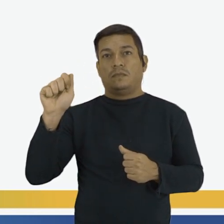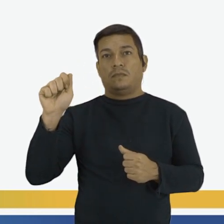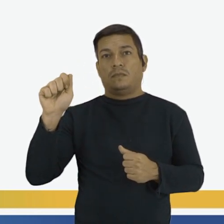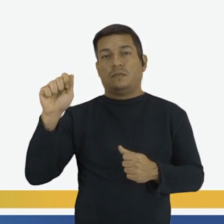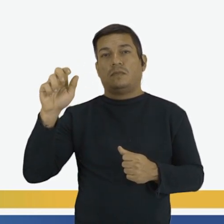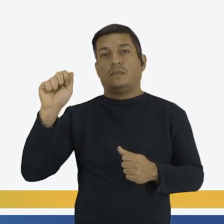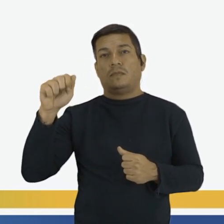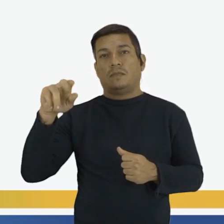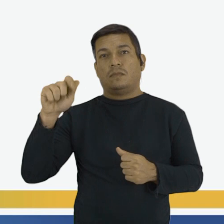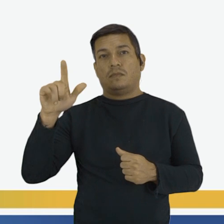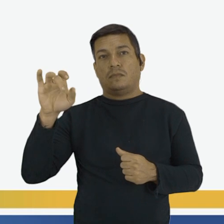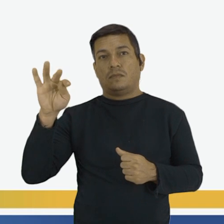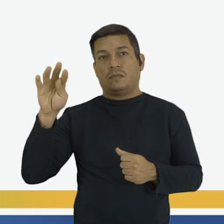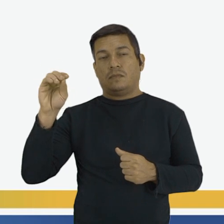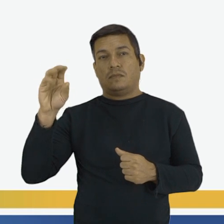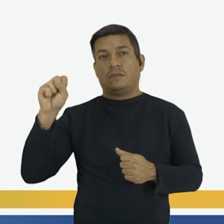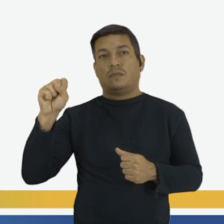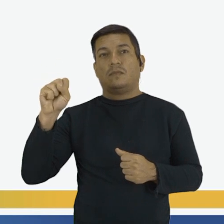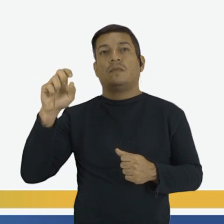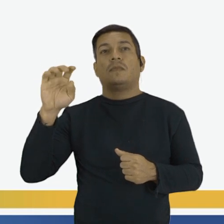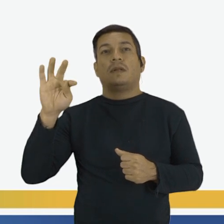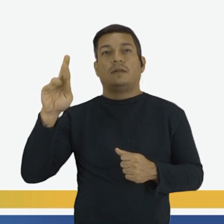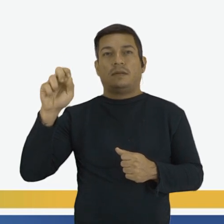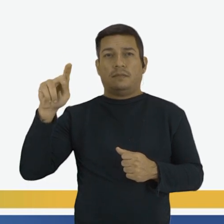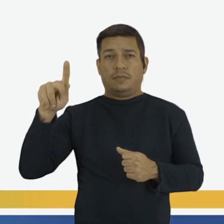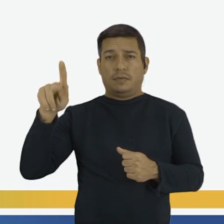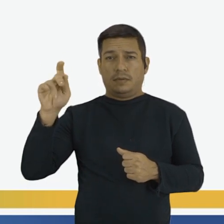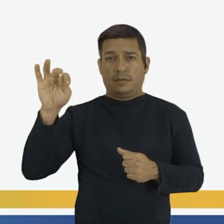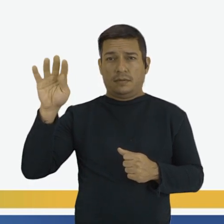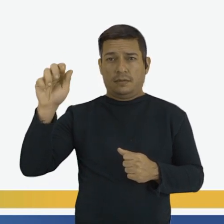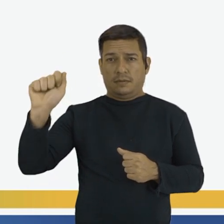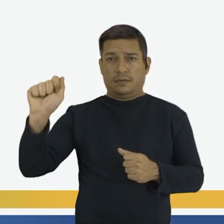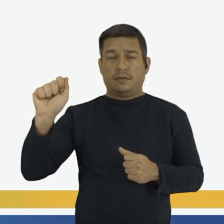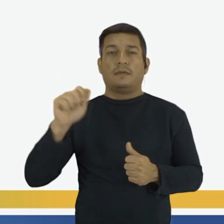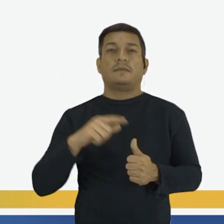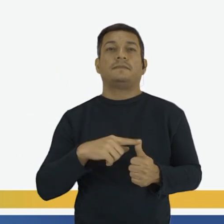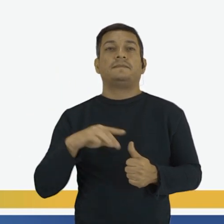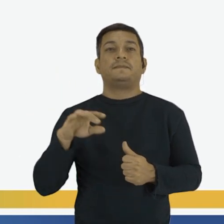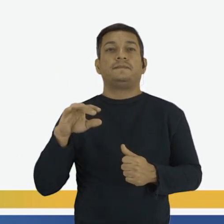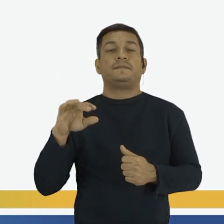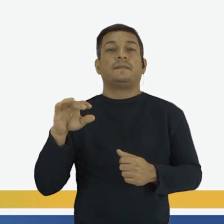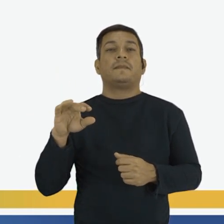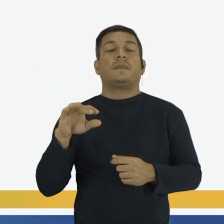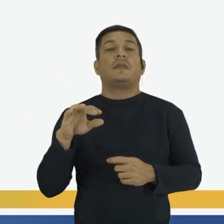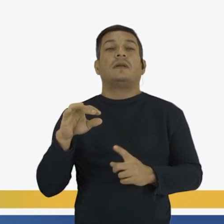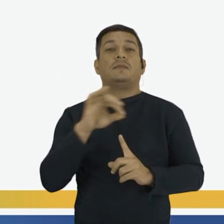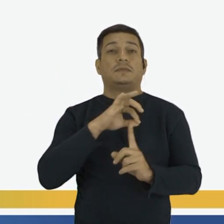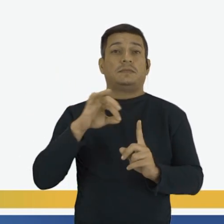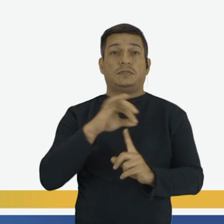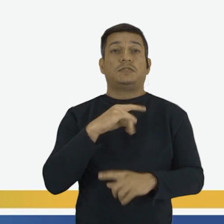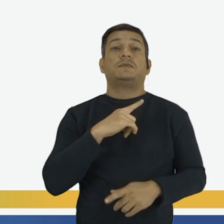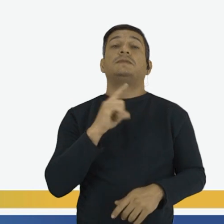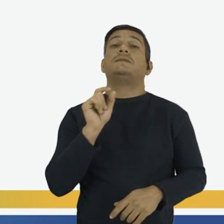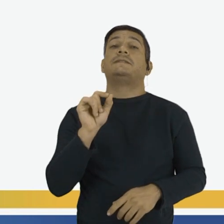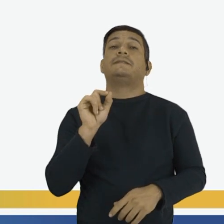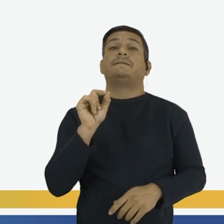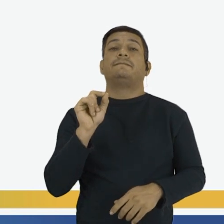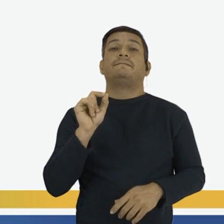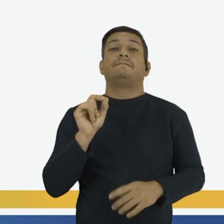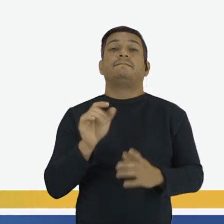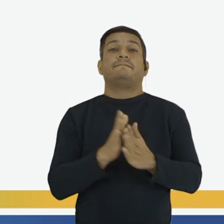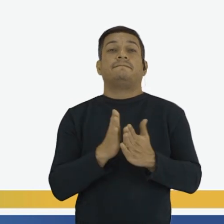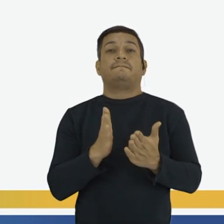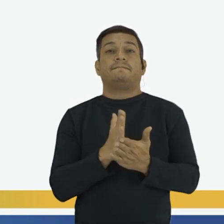o Analectus e o Tripitaka. No espiritismo, nós temos o livro